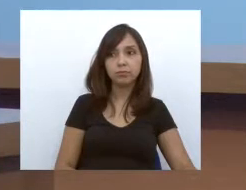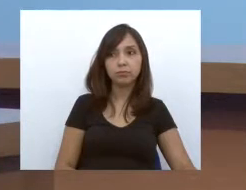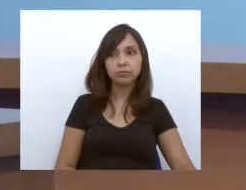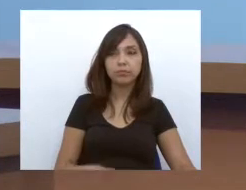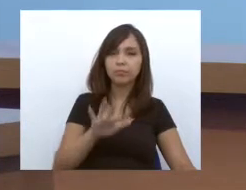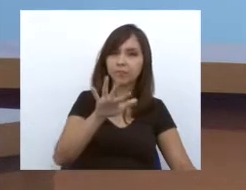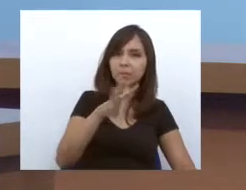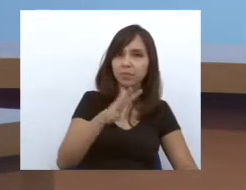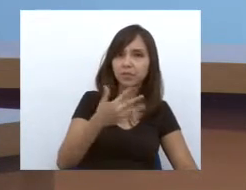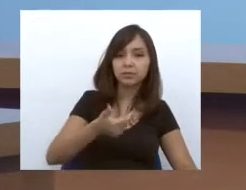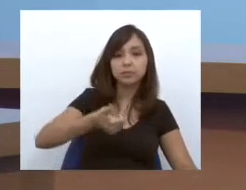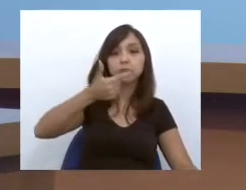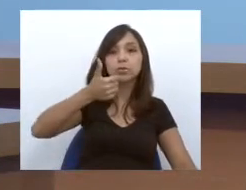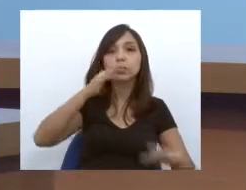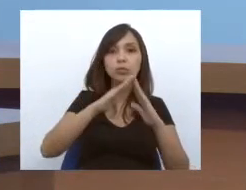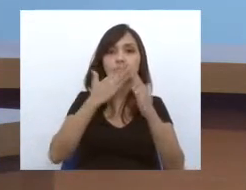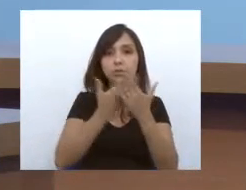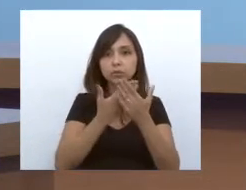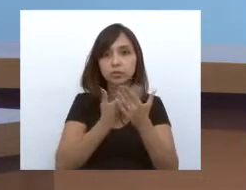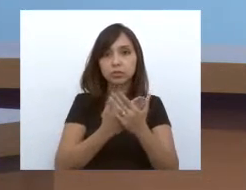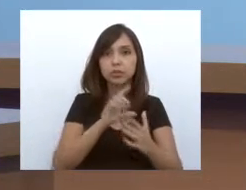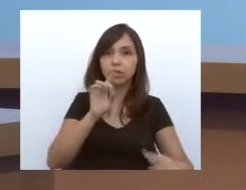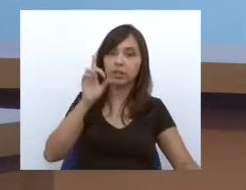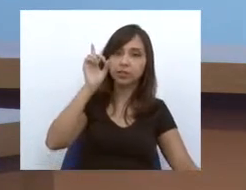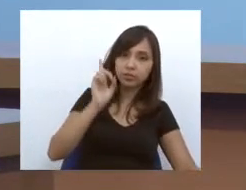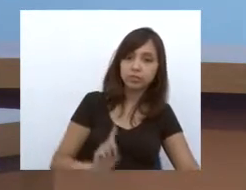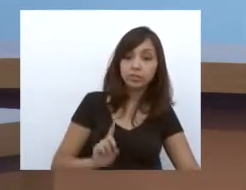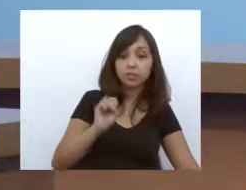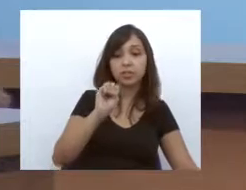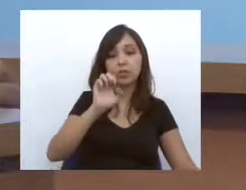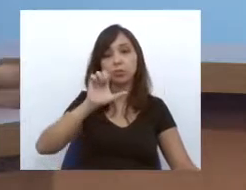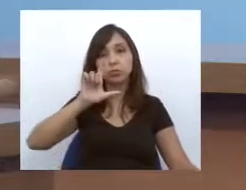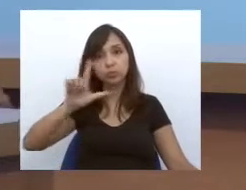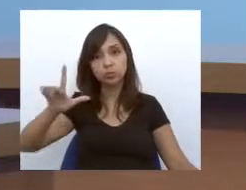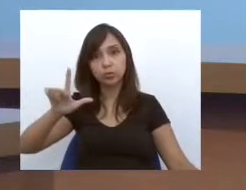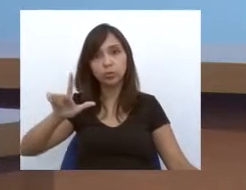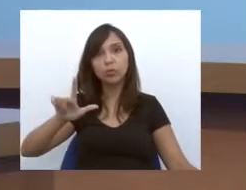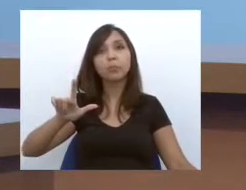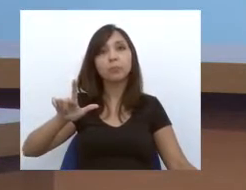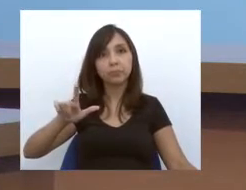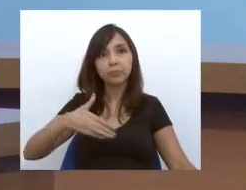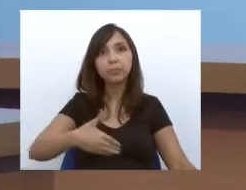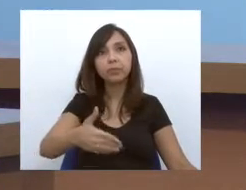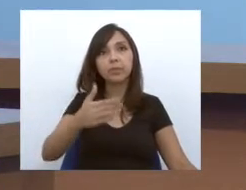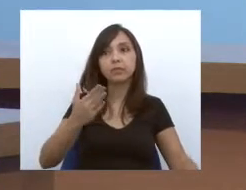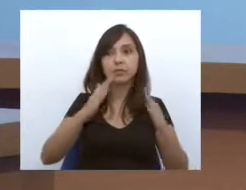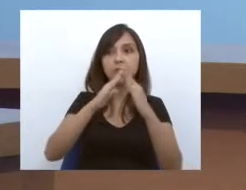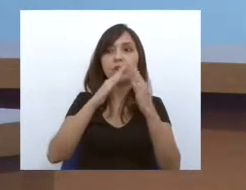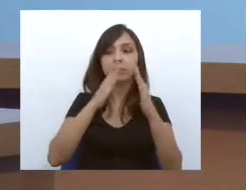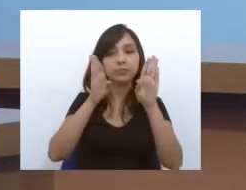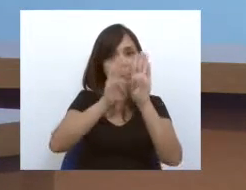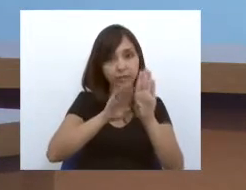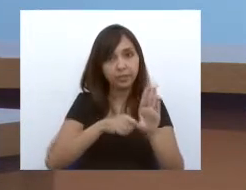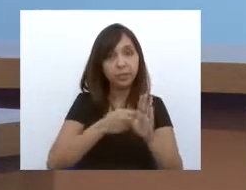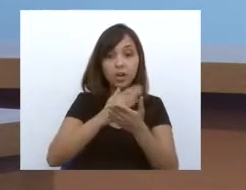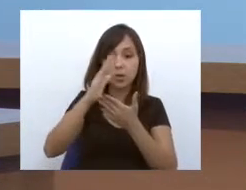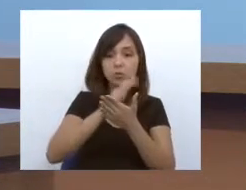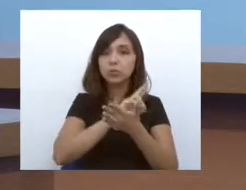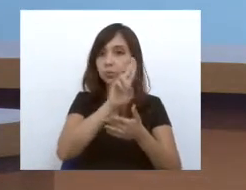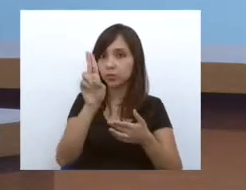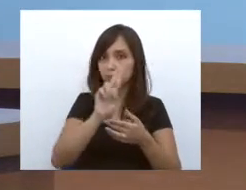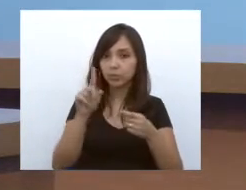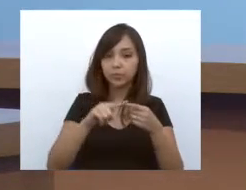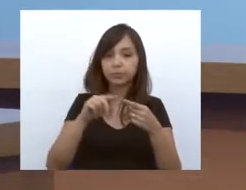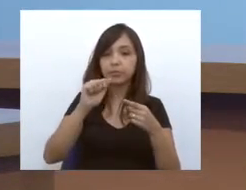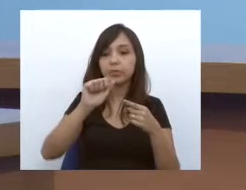Cerca de 12 escolas só na diretoria sul está previsto para fechar. Algumas a gente tem o nome,